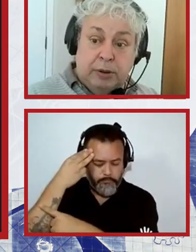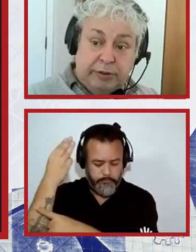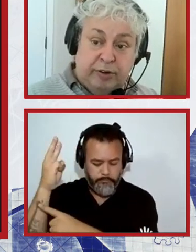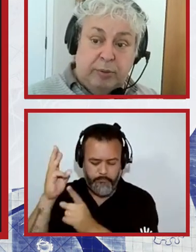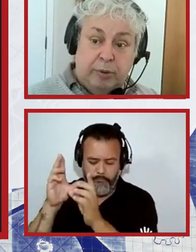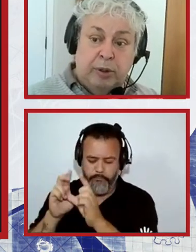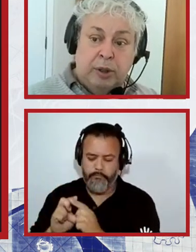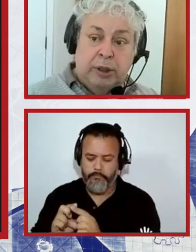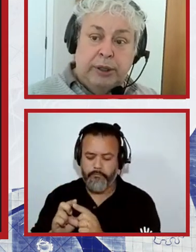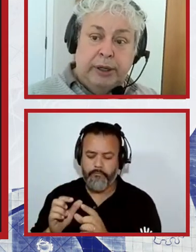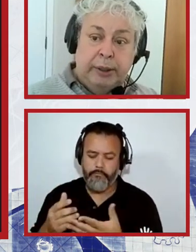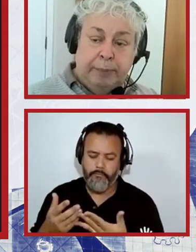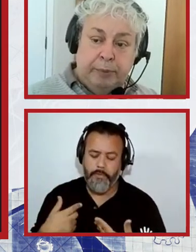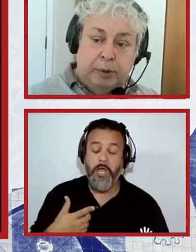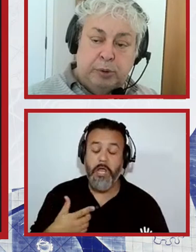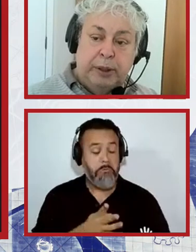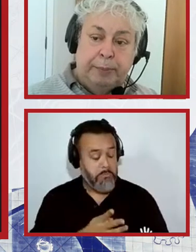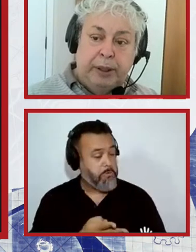doutora, se formou